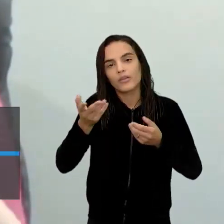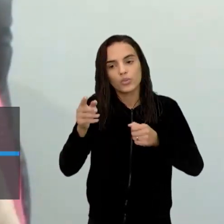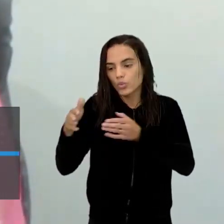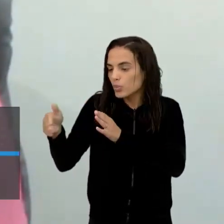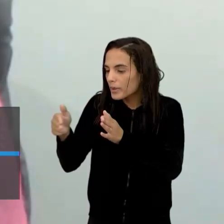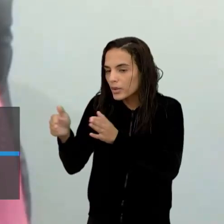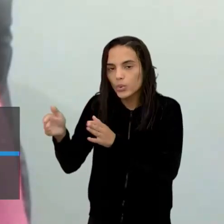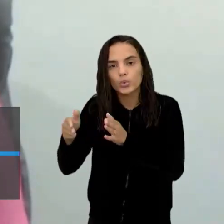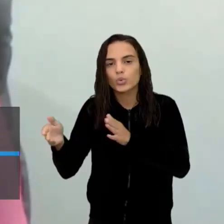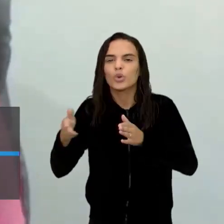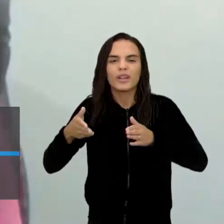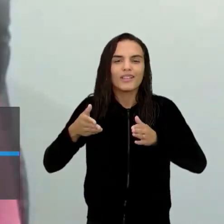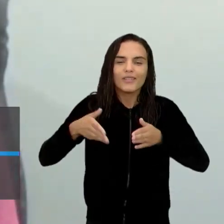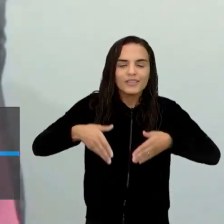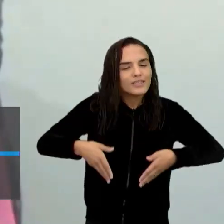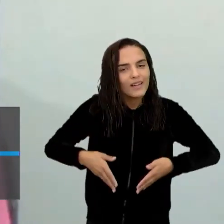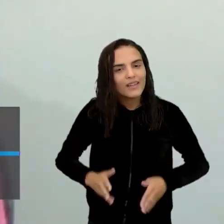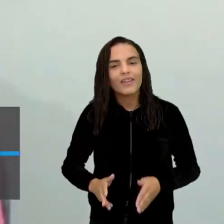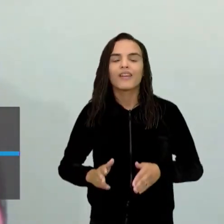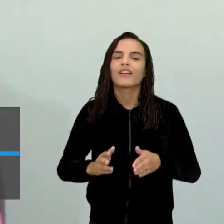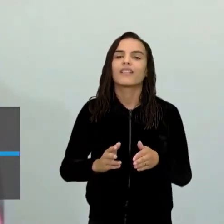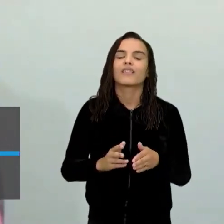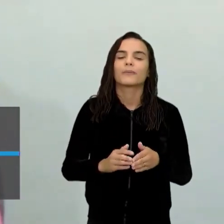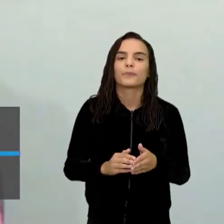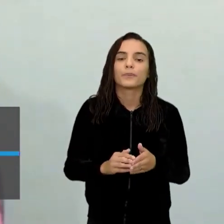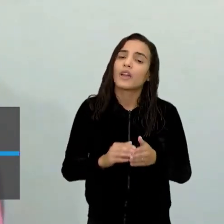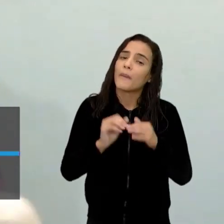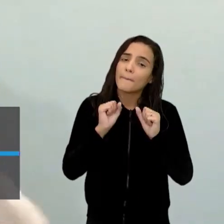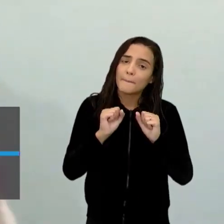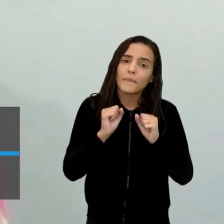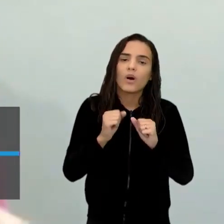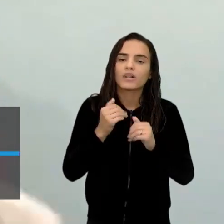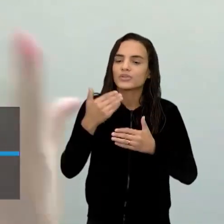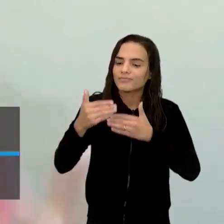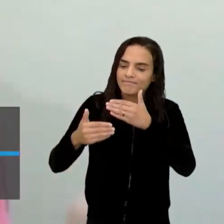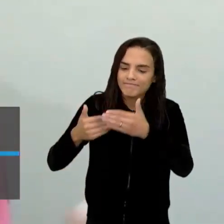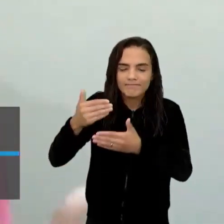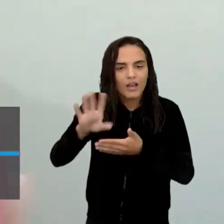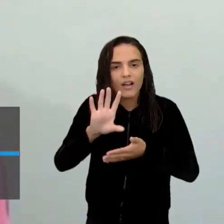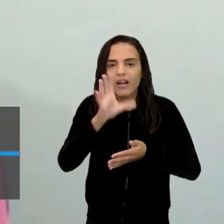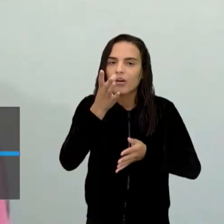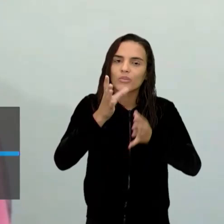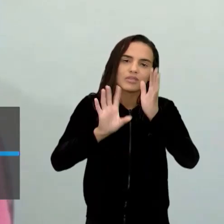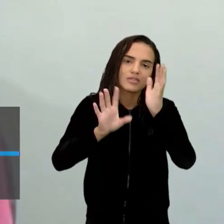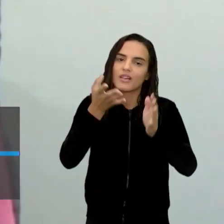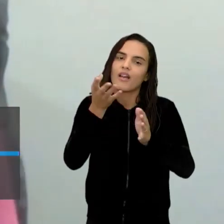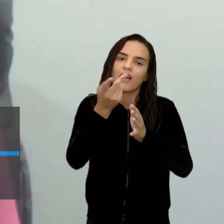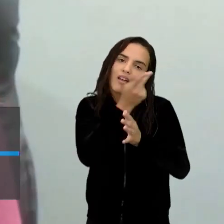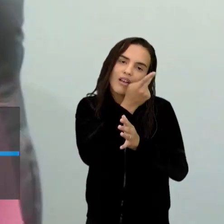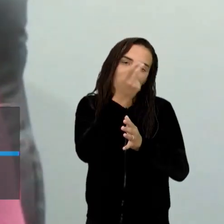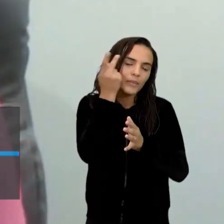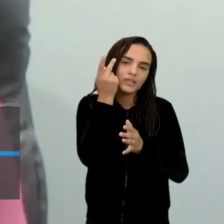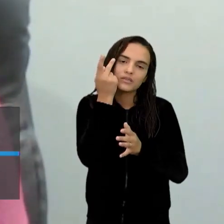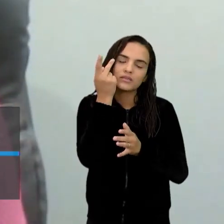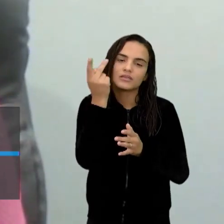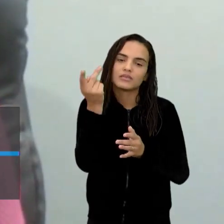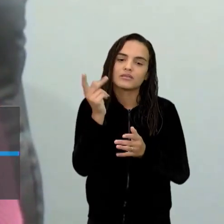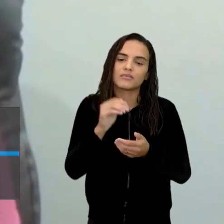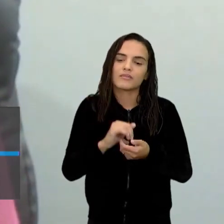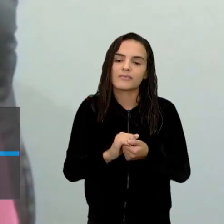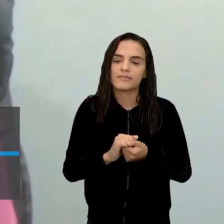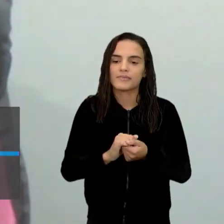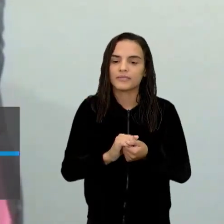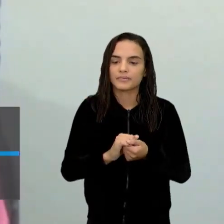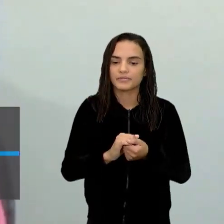às vezes o uso de fórceps, tá? Isso tudo pode acontecer, e a pessoa,